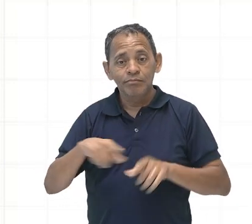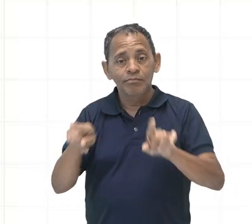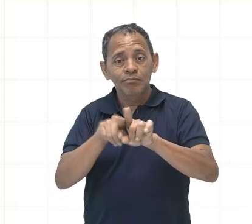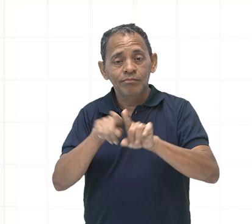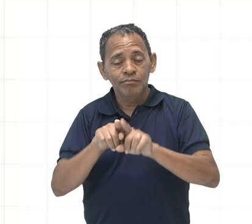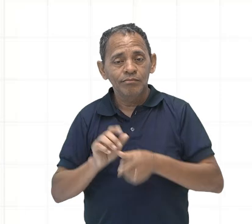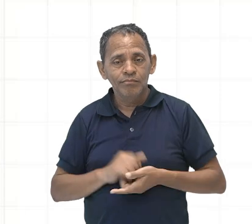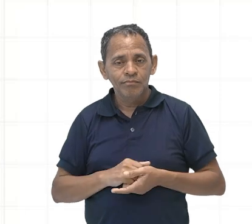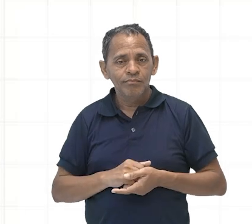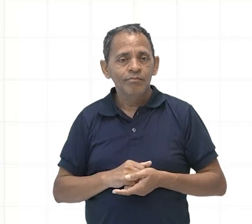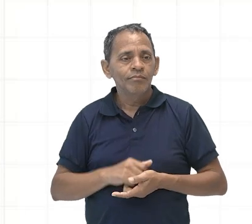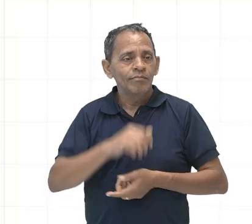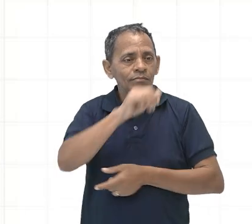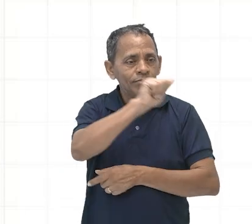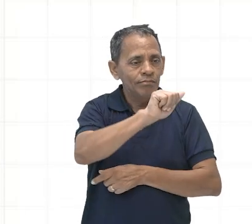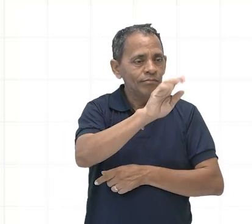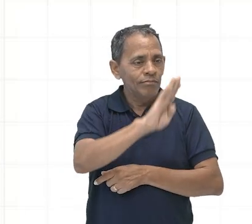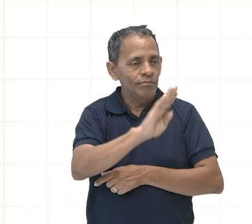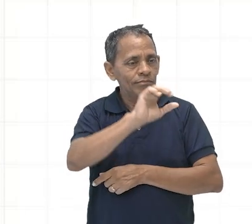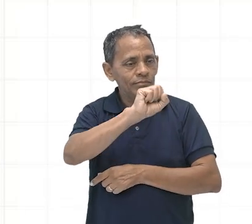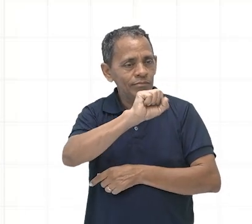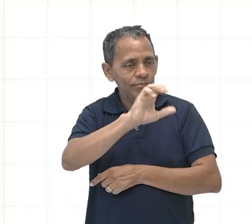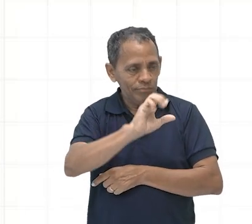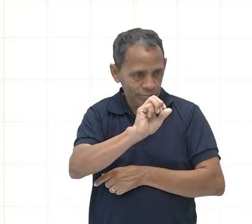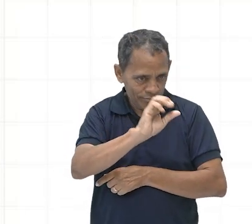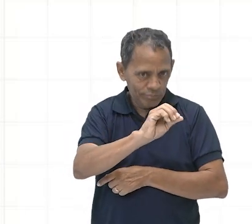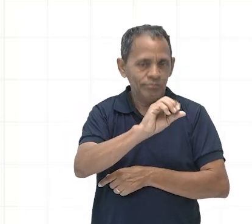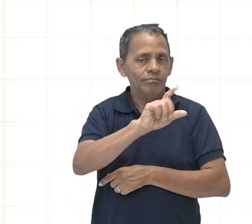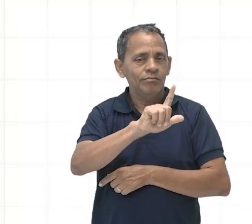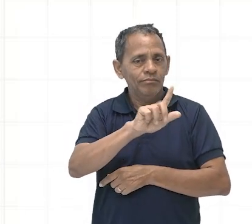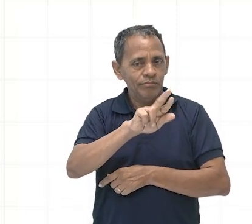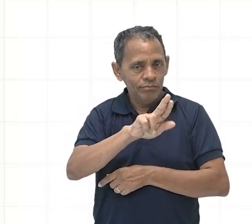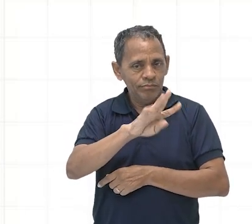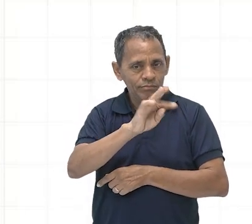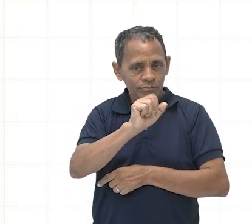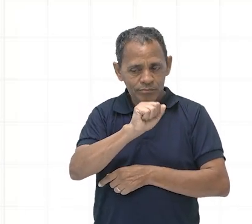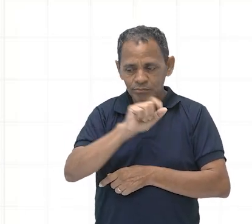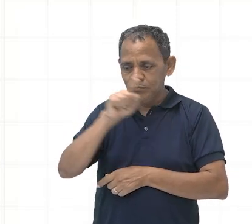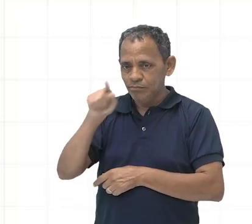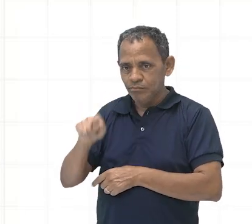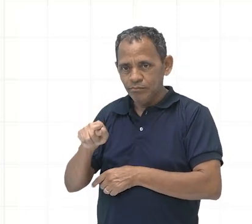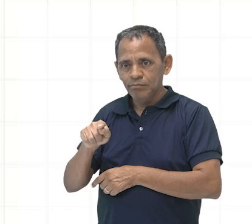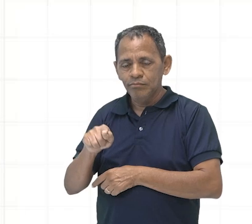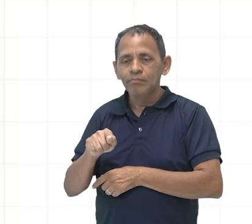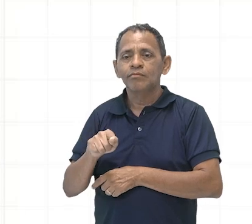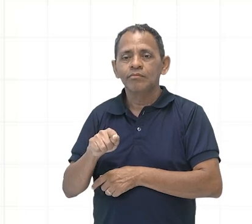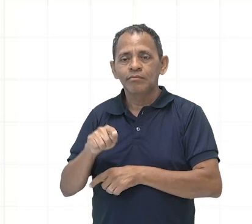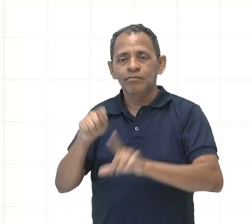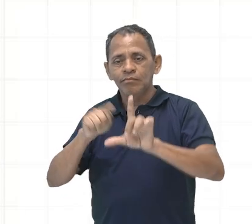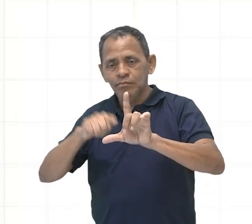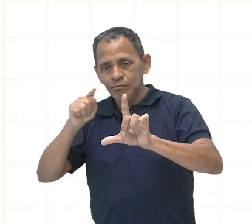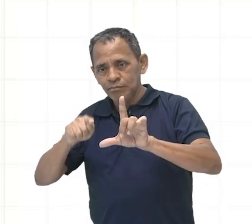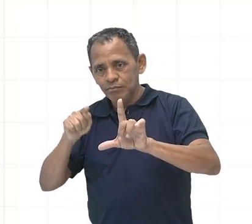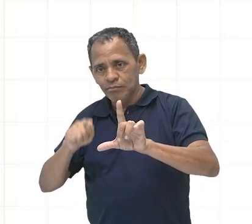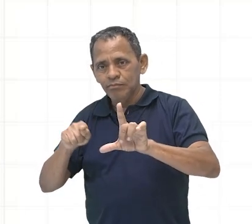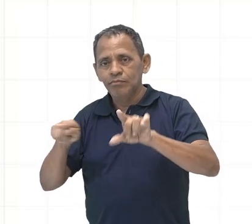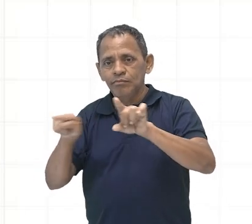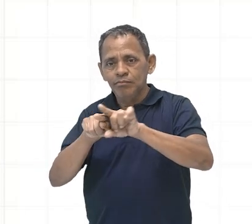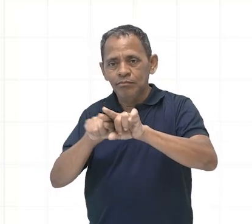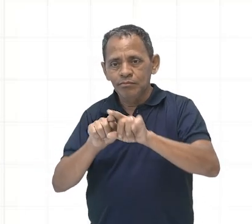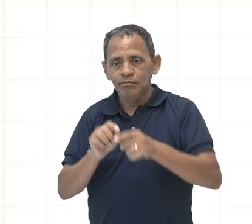relativa. O que é a frequência relativa? É uma medida estatística que expressa a